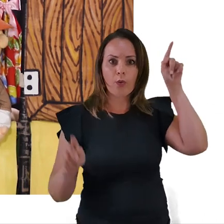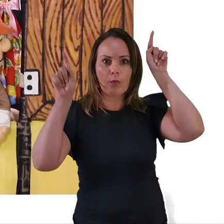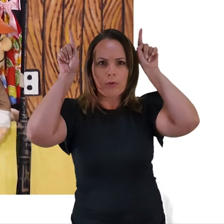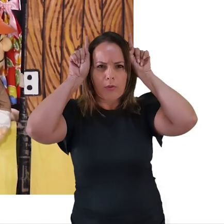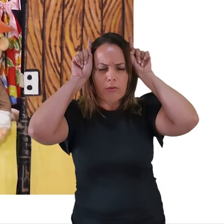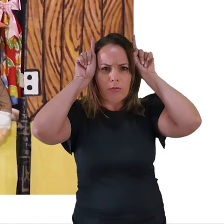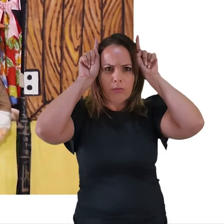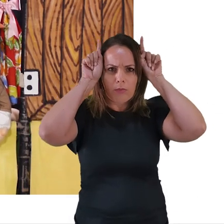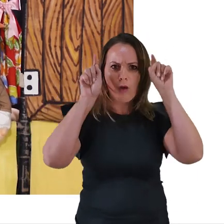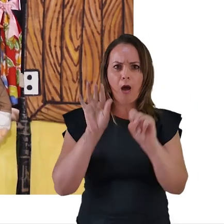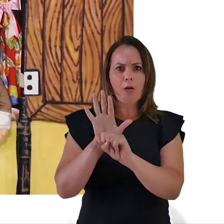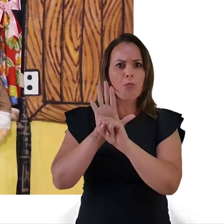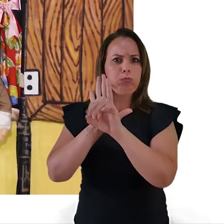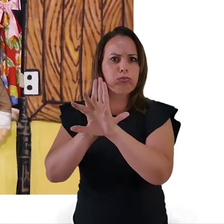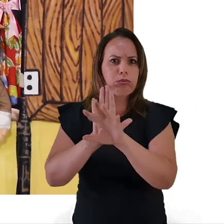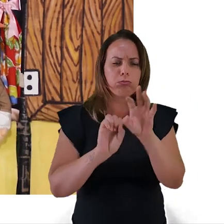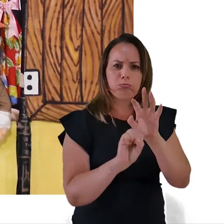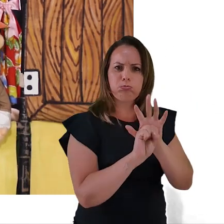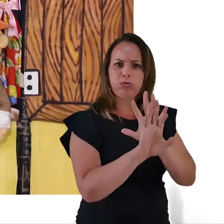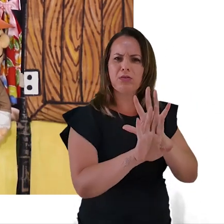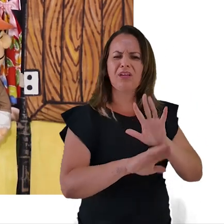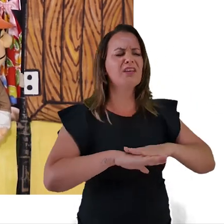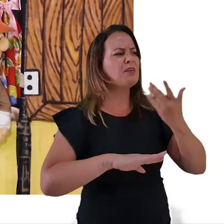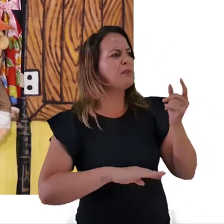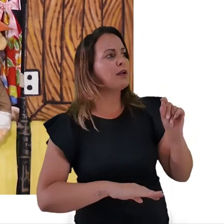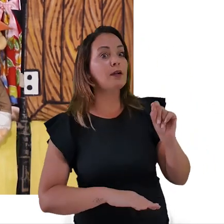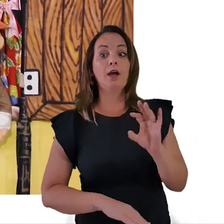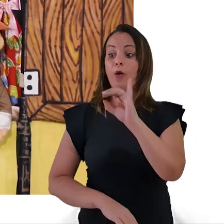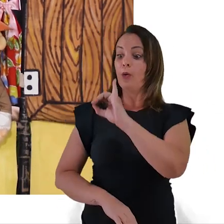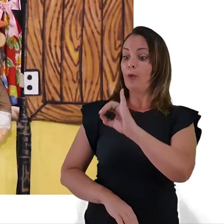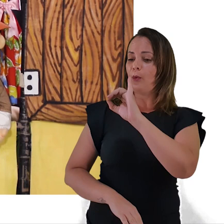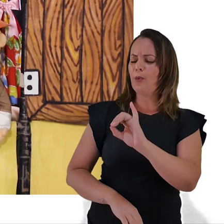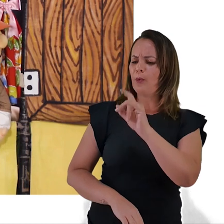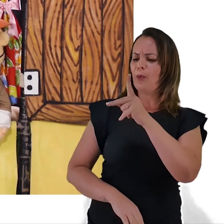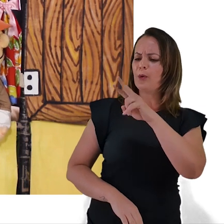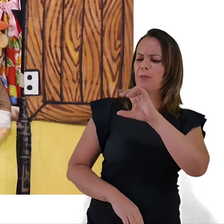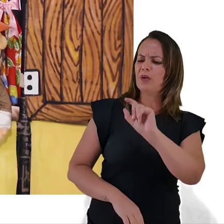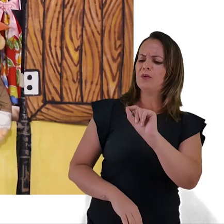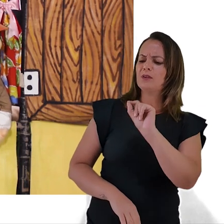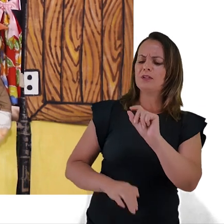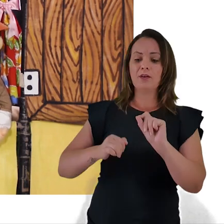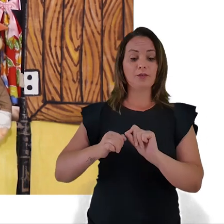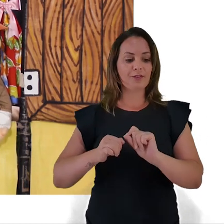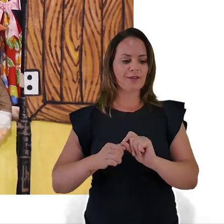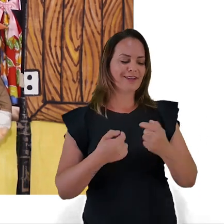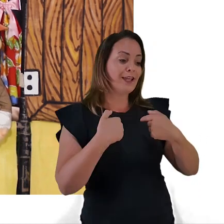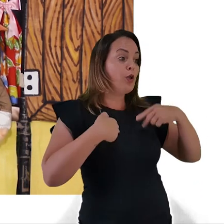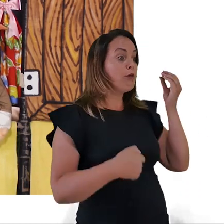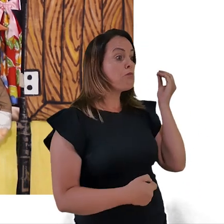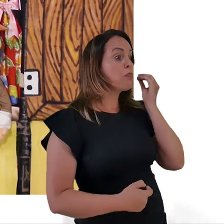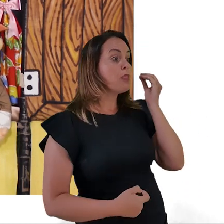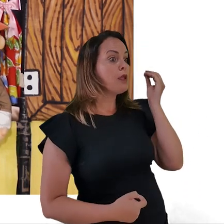mesmo? Oi, Pedro. Oi. O que tá fazendo? Estou tentando fazer uma lista dos meus